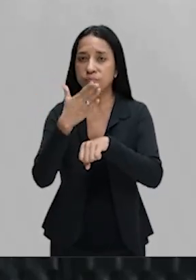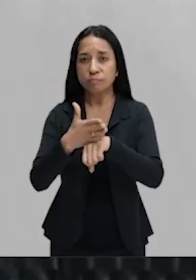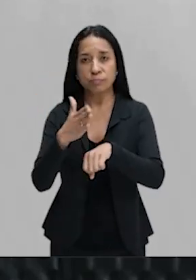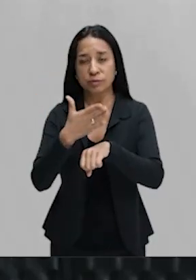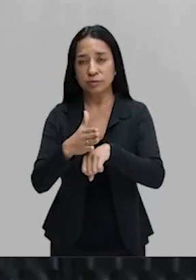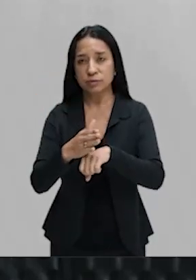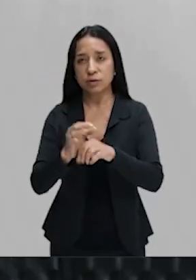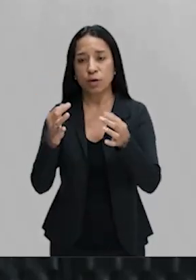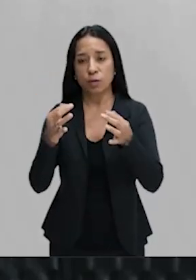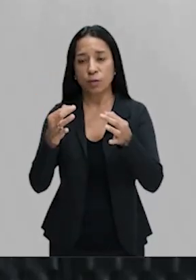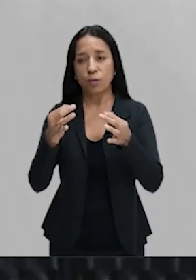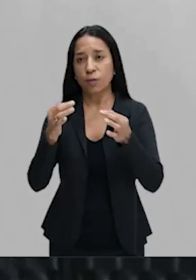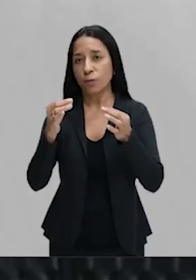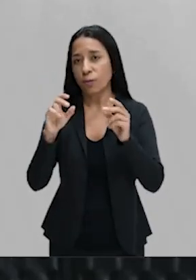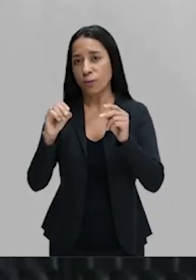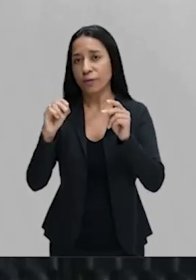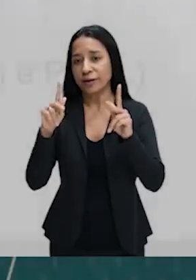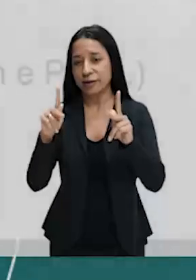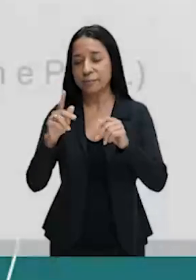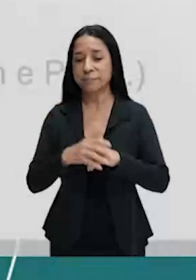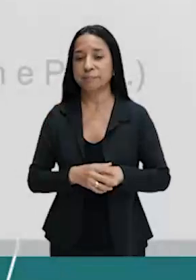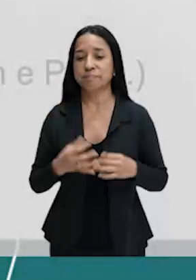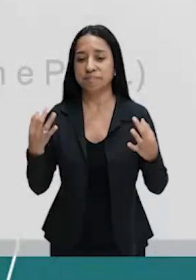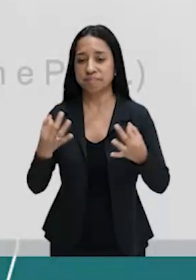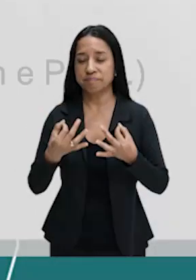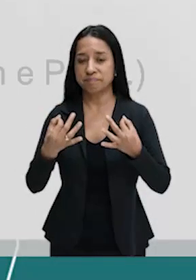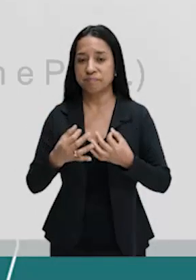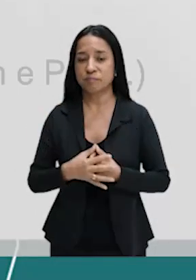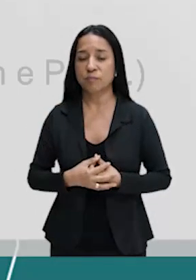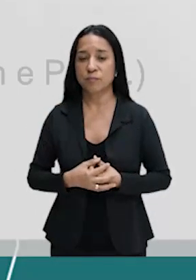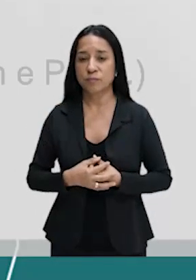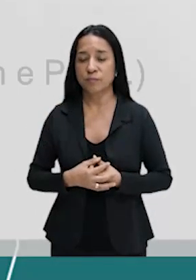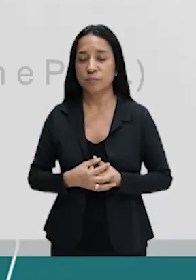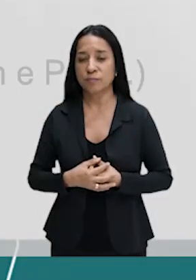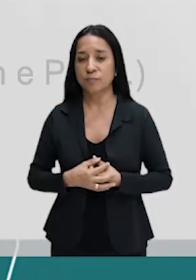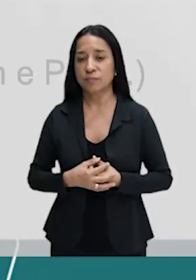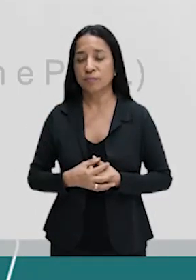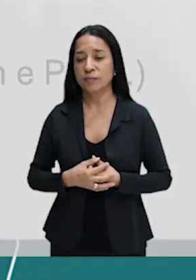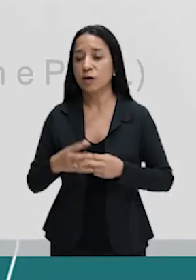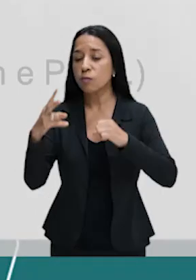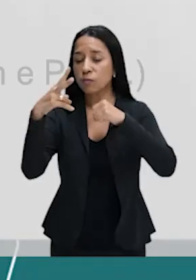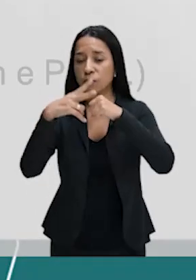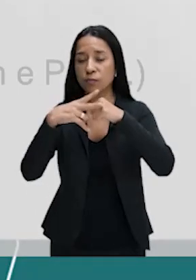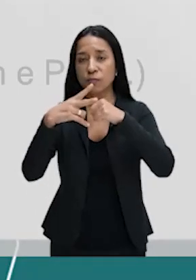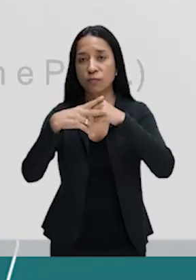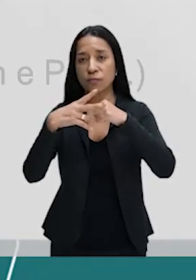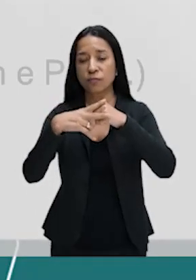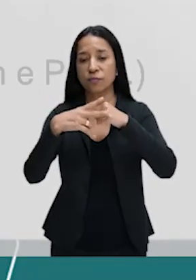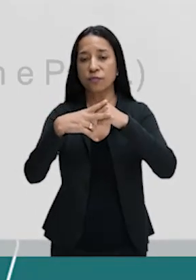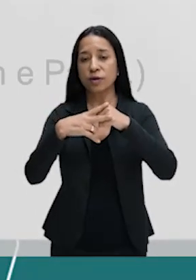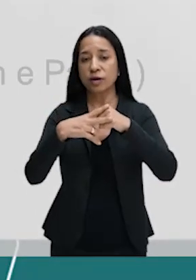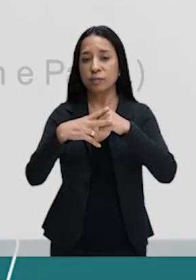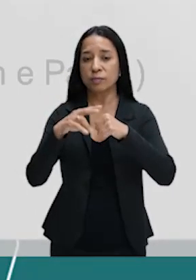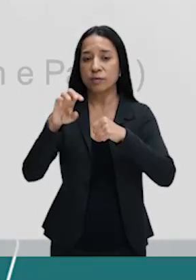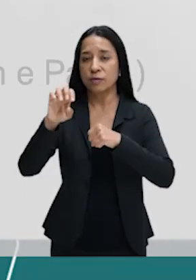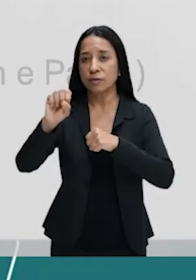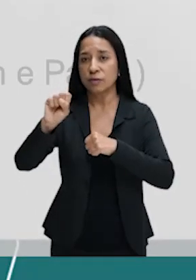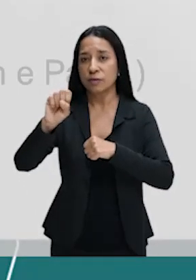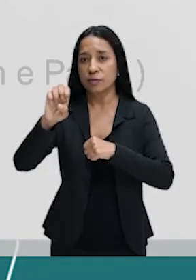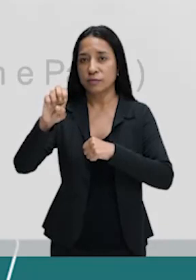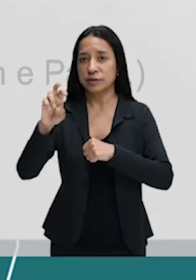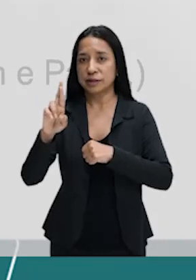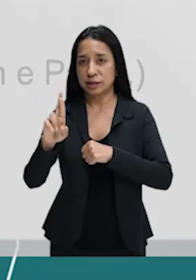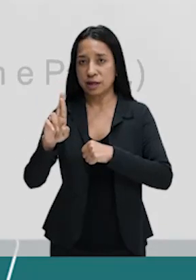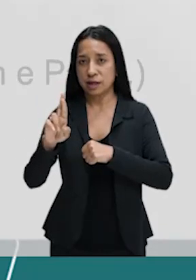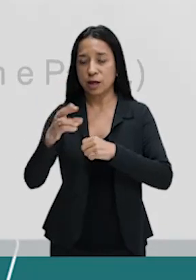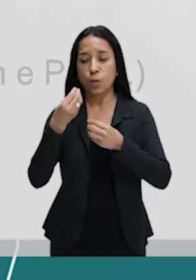tá certo? Então, entre eles eu tenho o verbo ser, tá? Ser, que assim como se escreve,